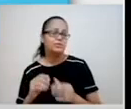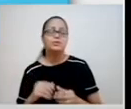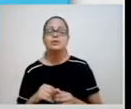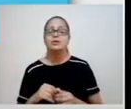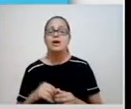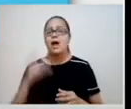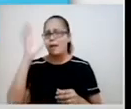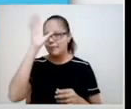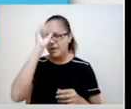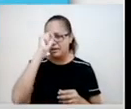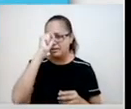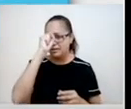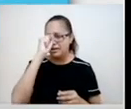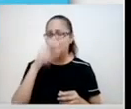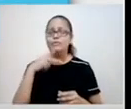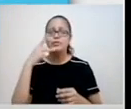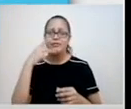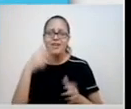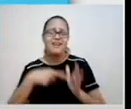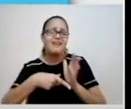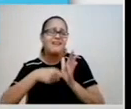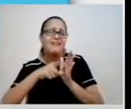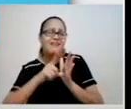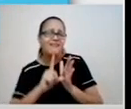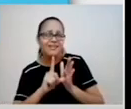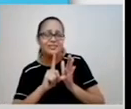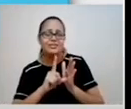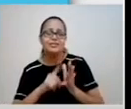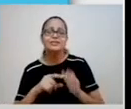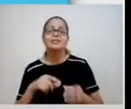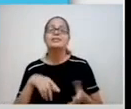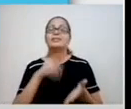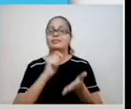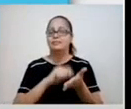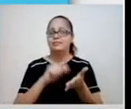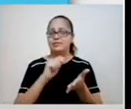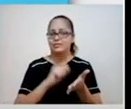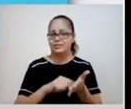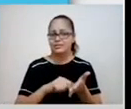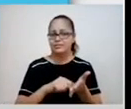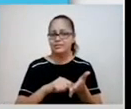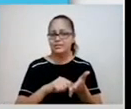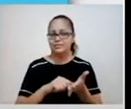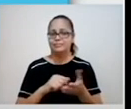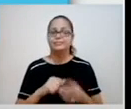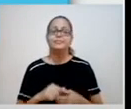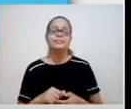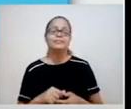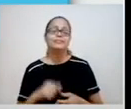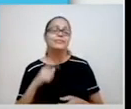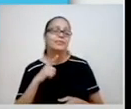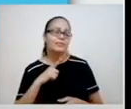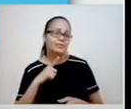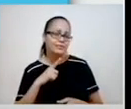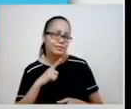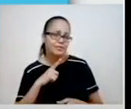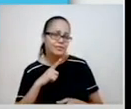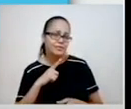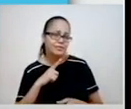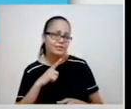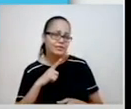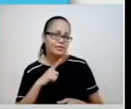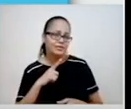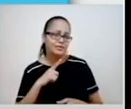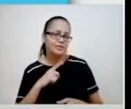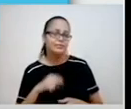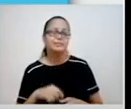Nós aprendemos a falar muito antes de aprender a escrever, que é quando nós vamos até a escola, certo? Ela envolve, então, esse